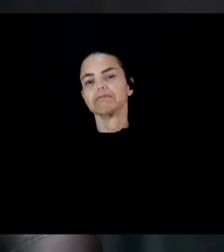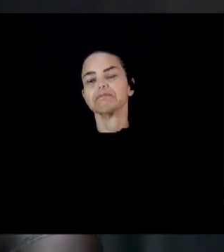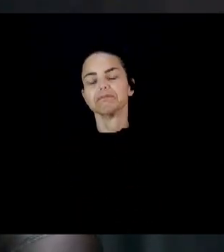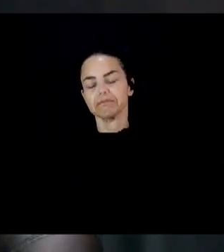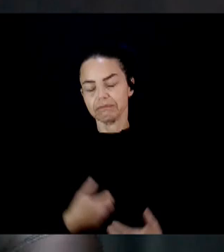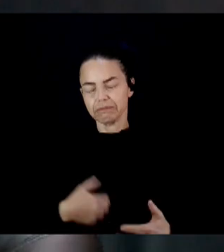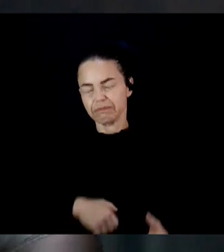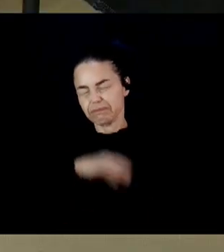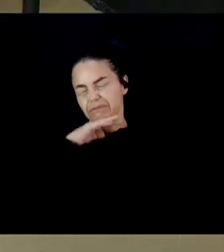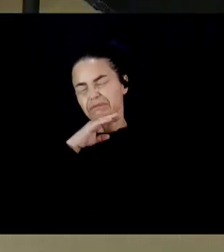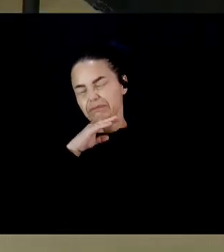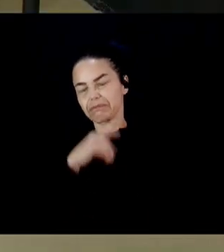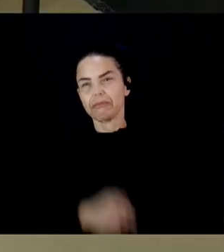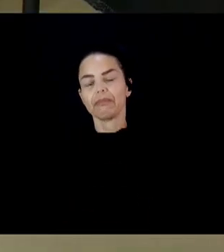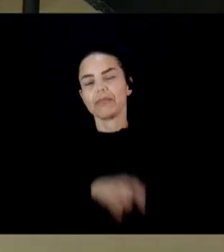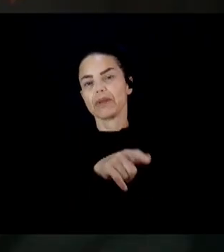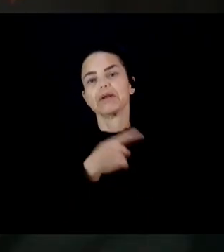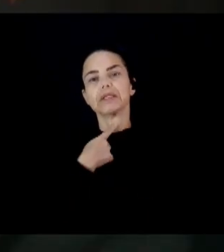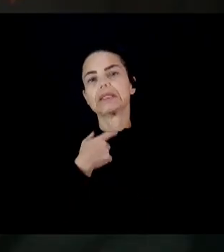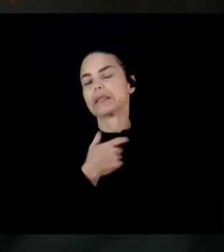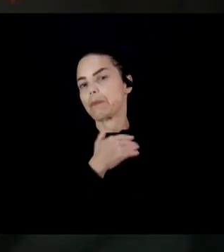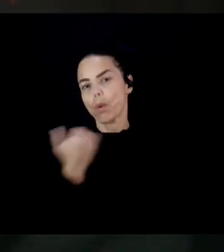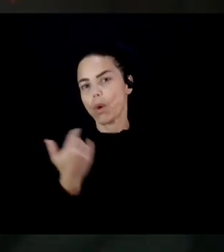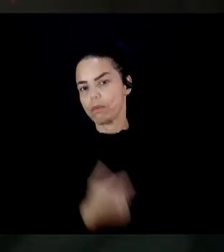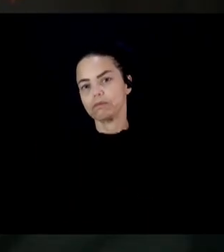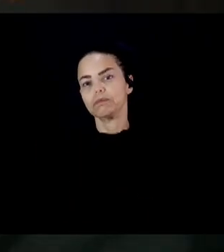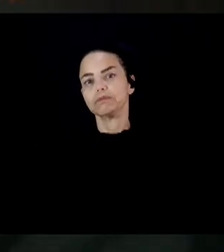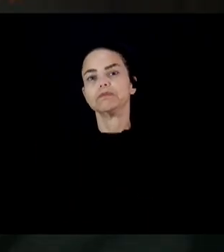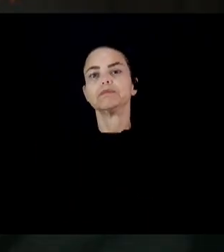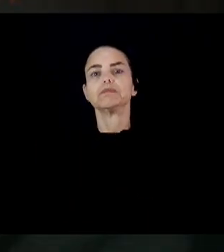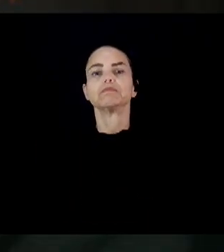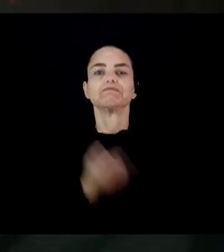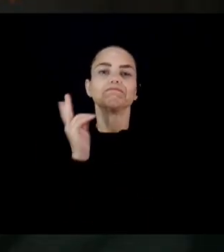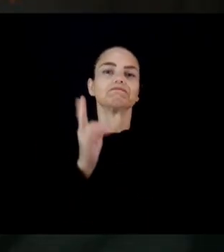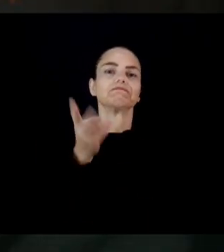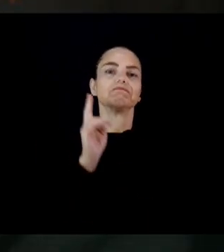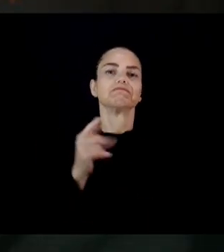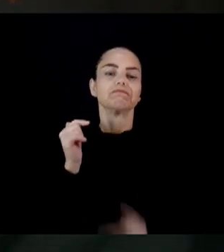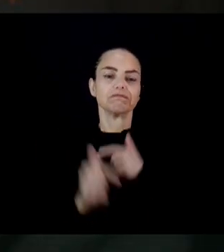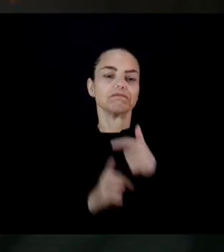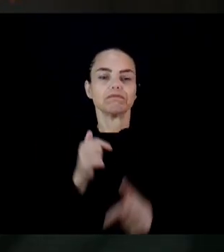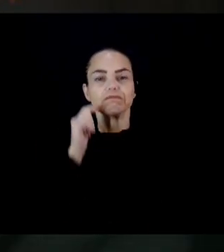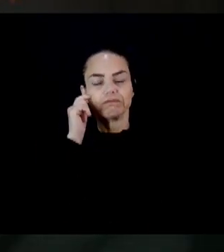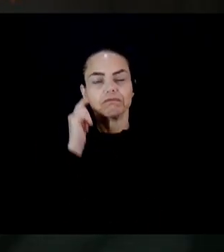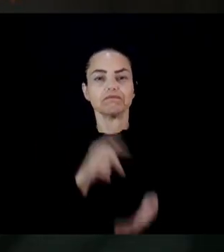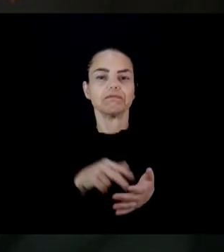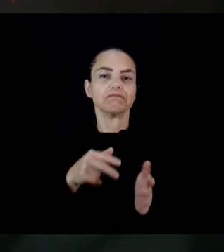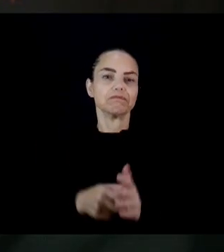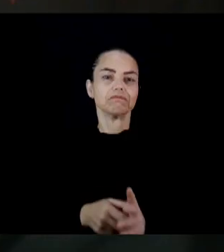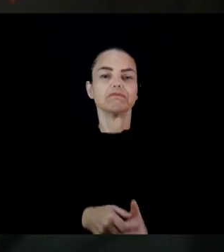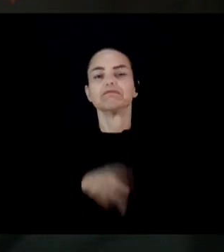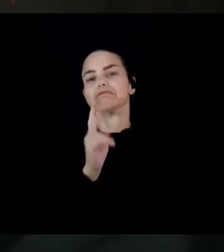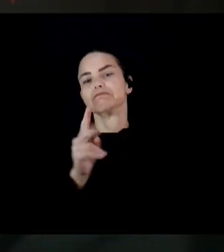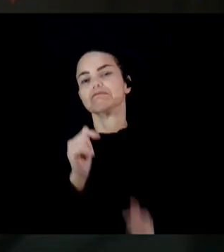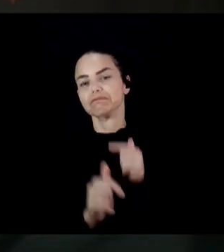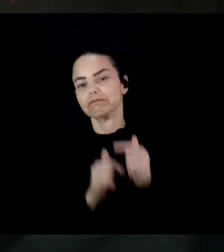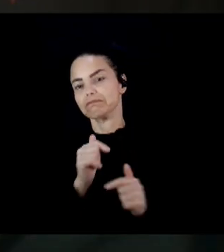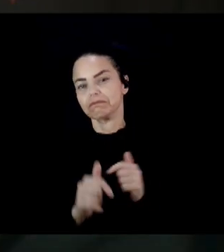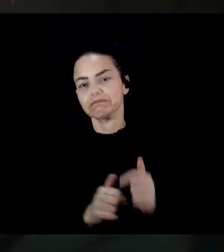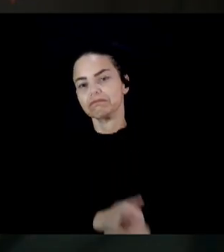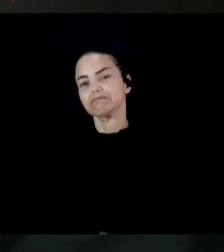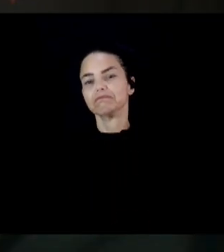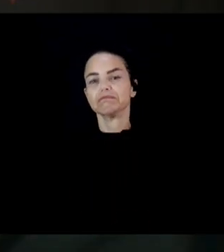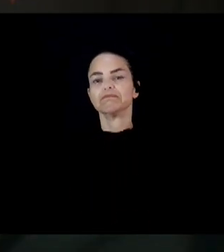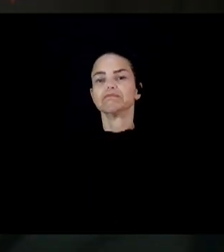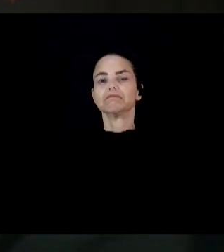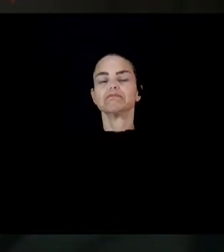à morte. Exatamente, né? Permanecer ativo não significa apenas continuar trabalhando, né? Ou